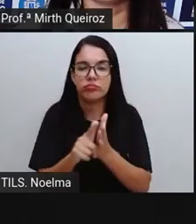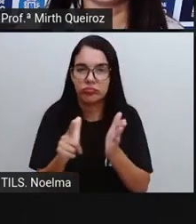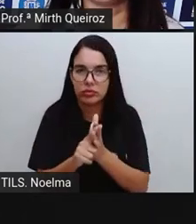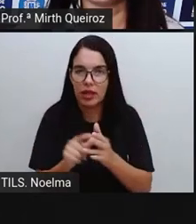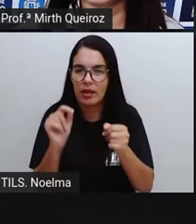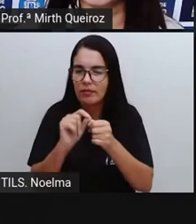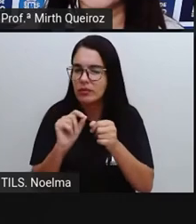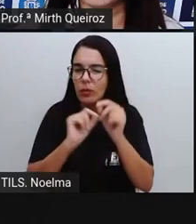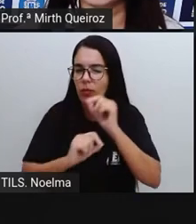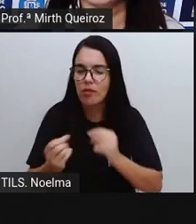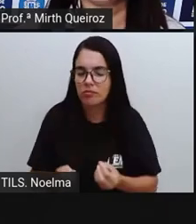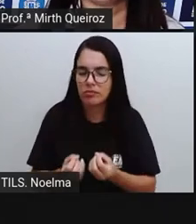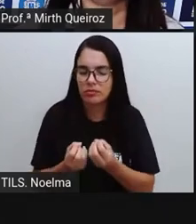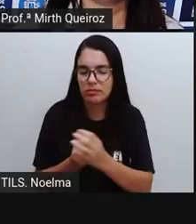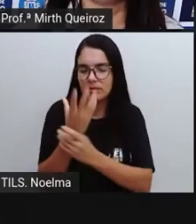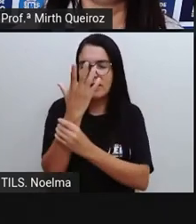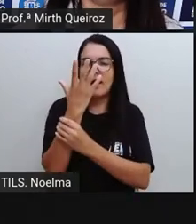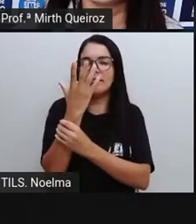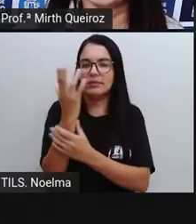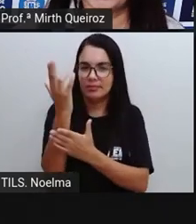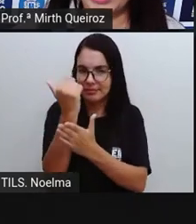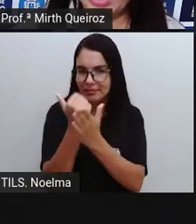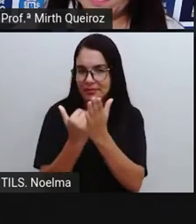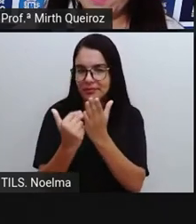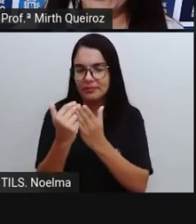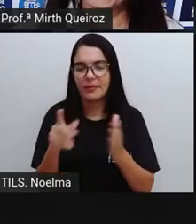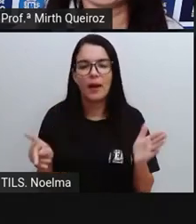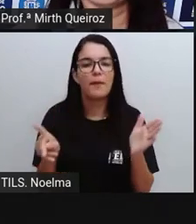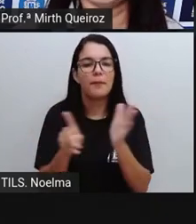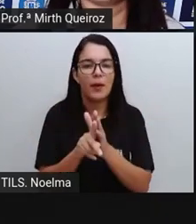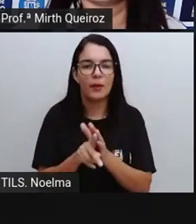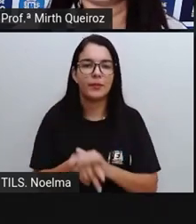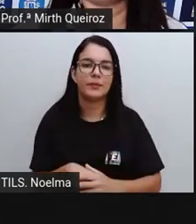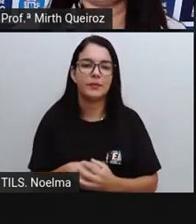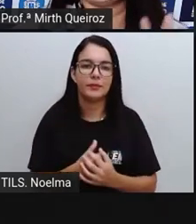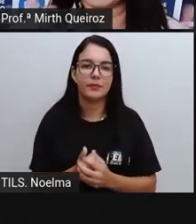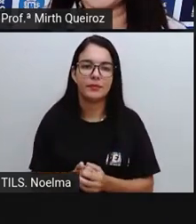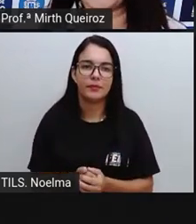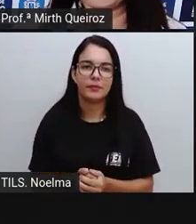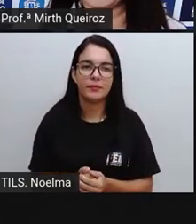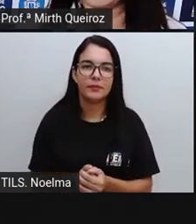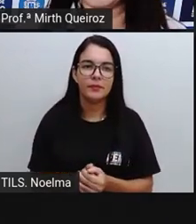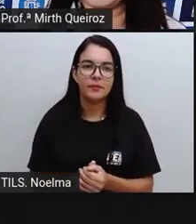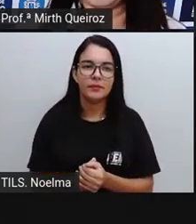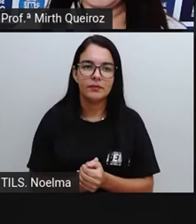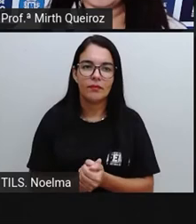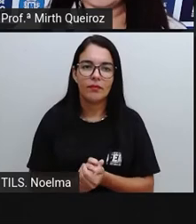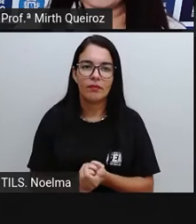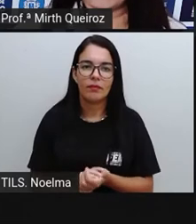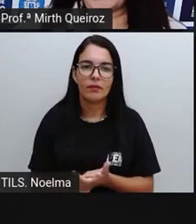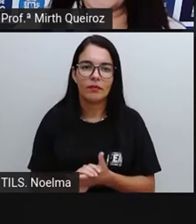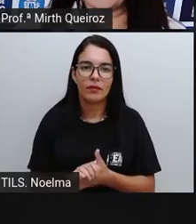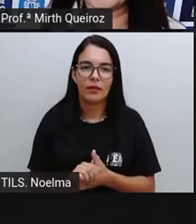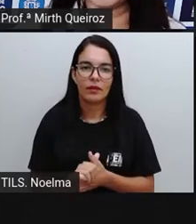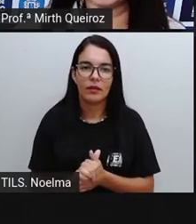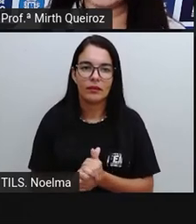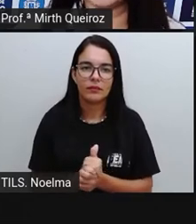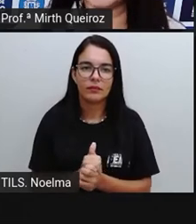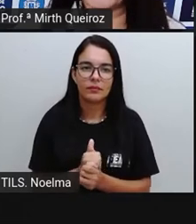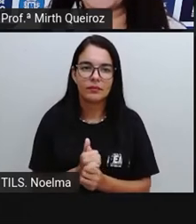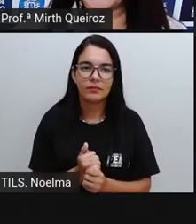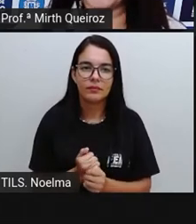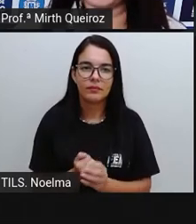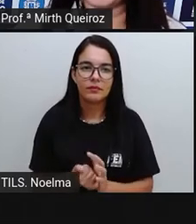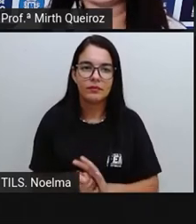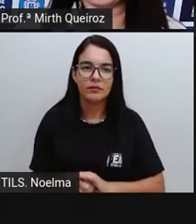uma composição com figura e fundo, né? Vocês vão fazer a figura ali com determinadas cores,